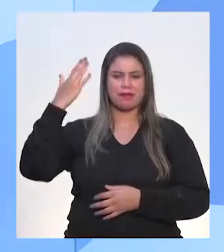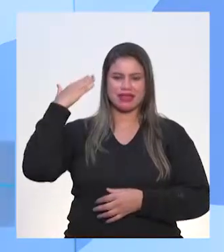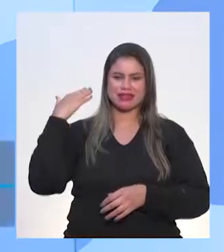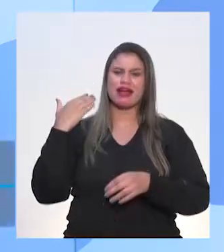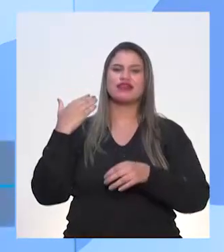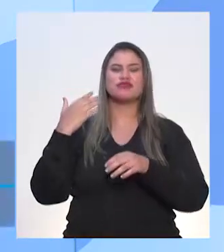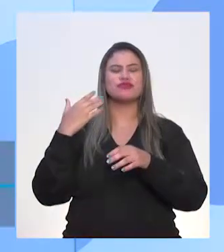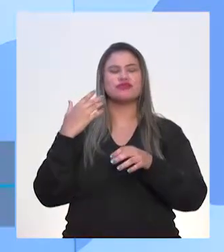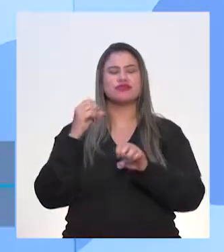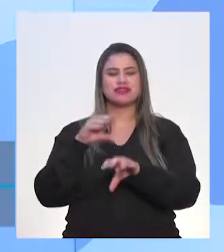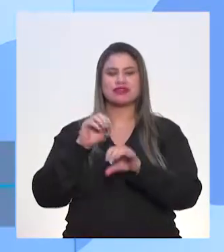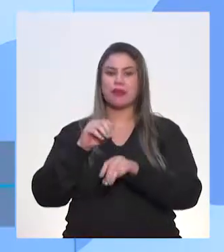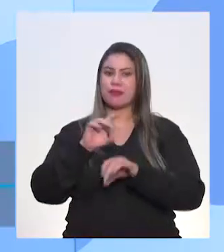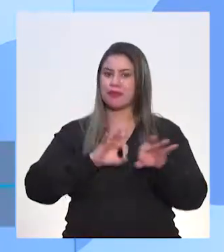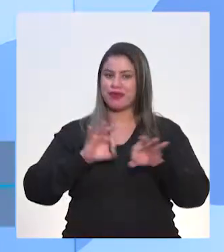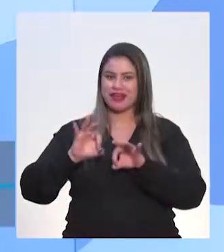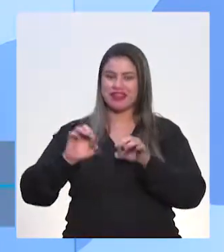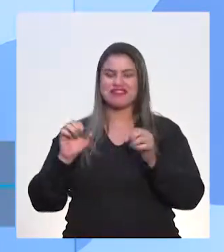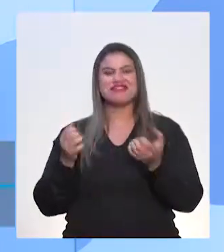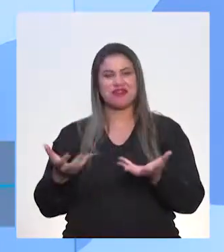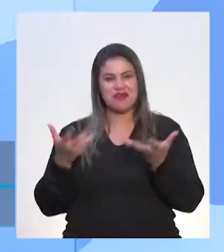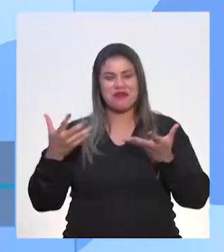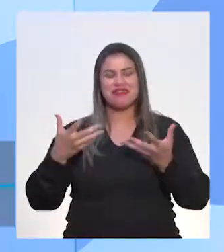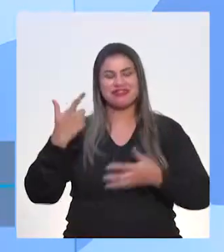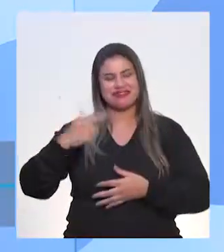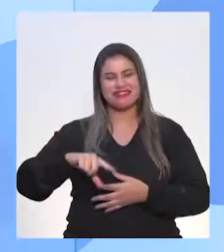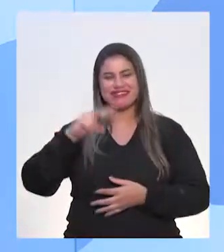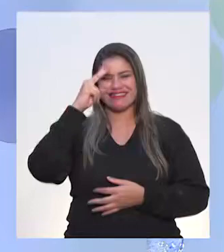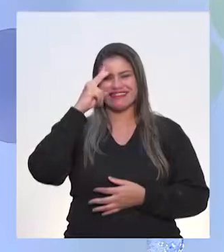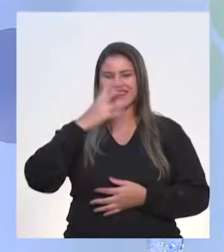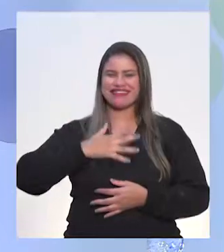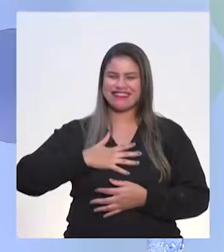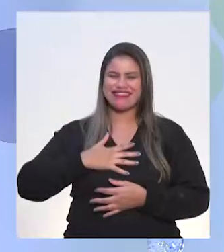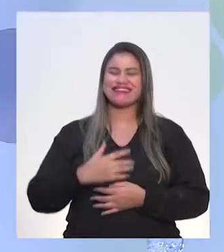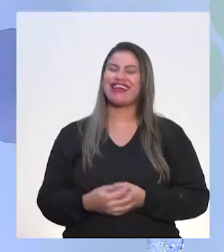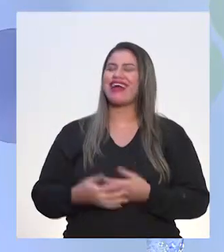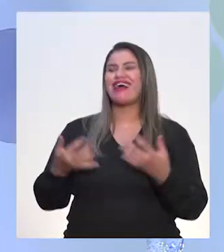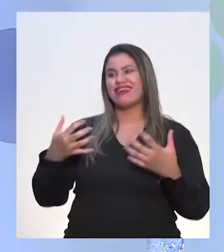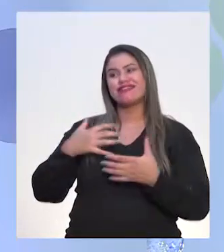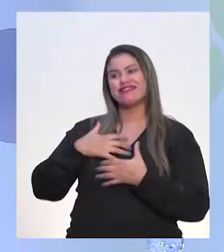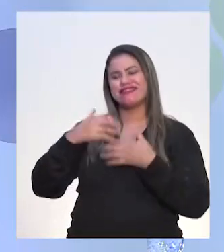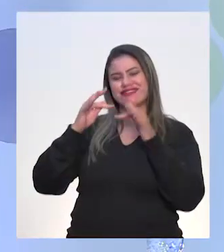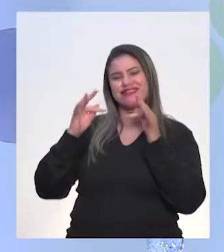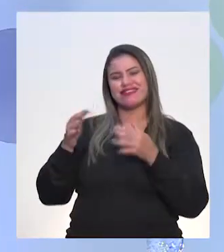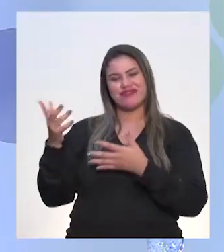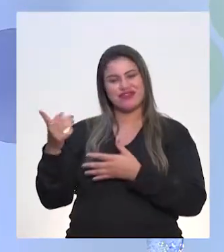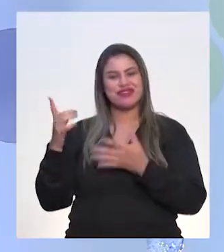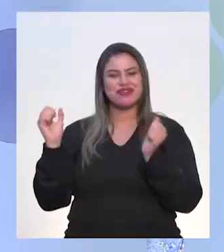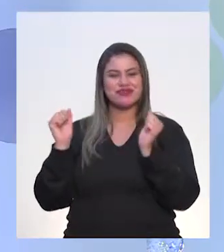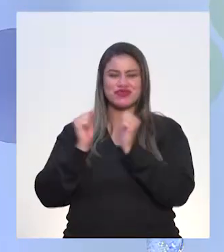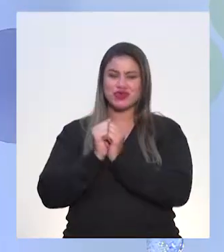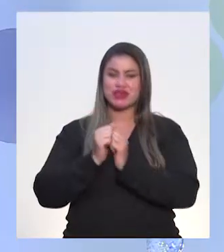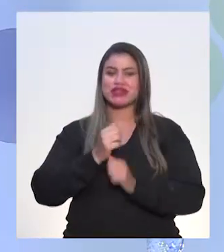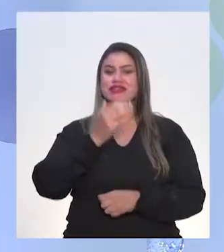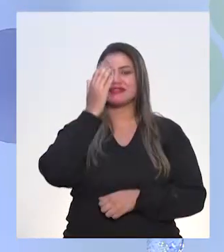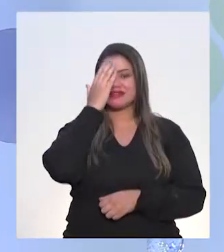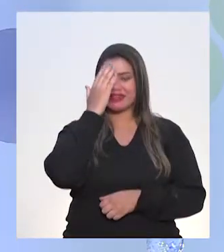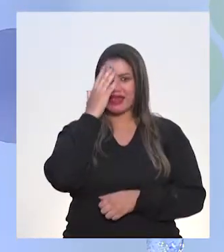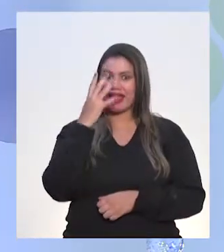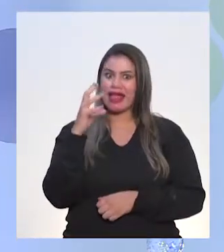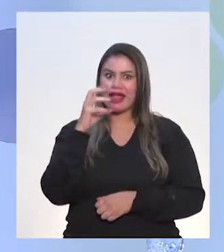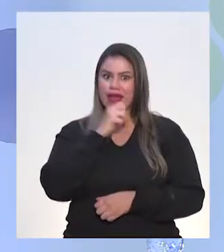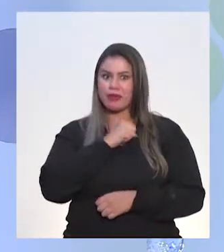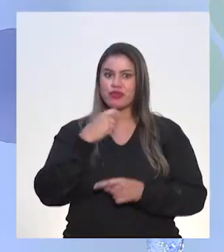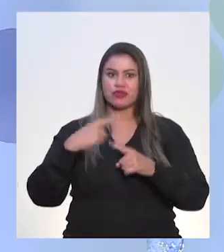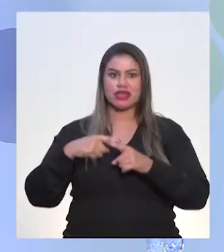pouquinho 2020 estamos aí vamos para aula né pro eu que tô feliz em tela aqui com a gente eu sei que foi eu quase um